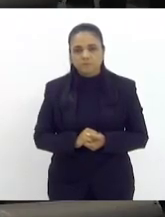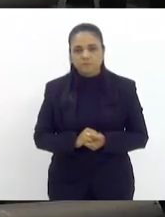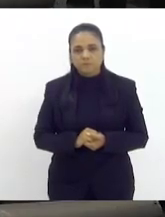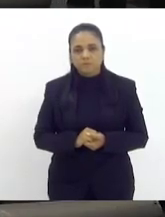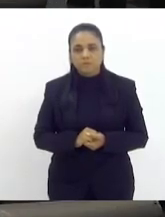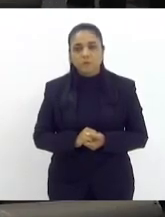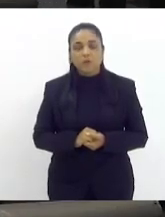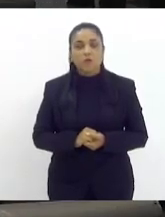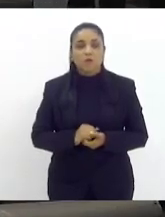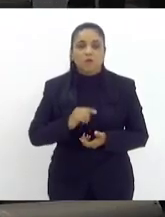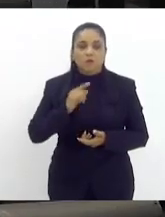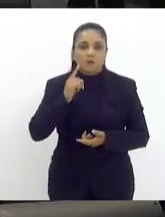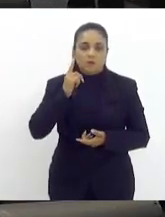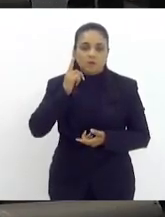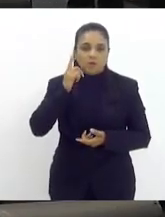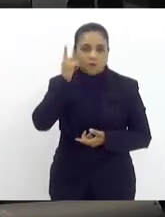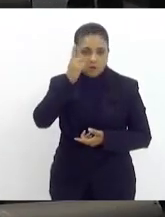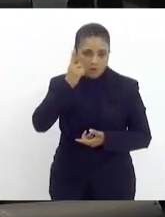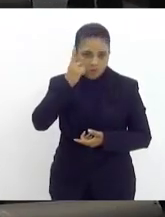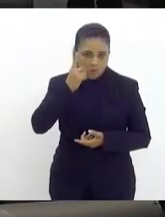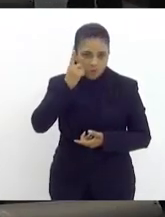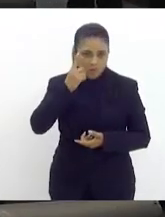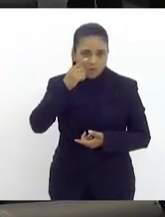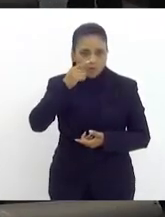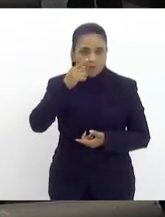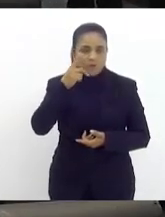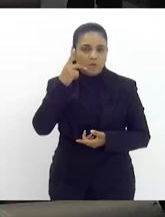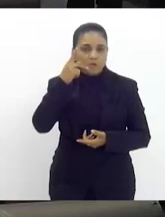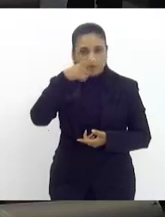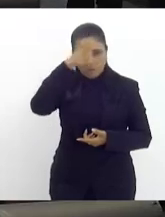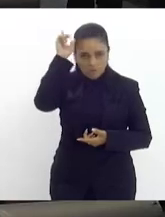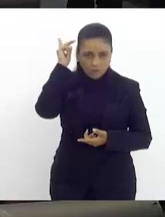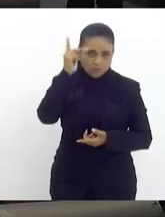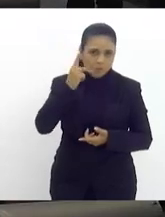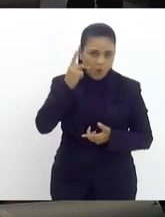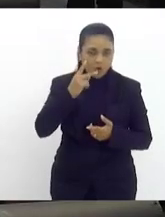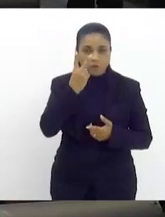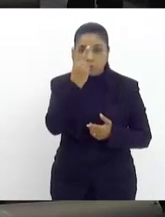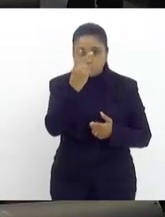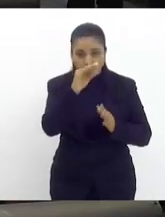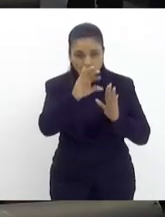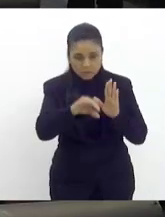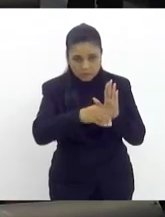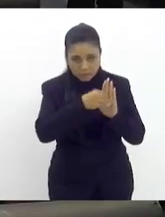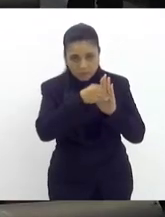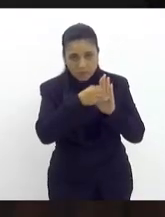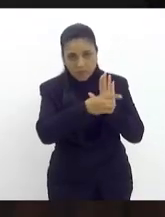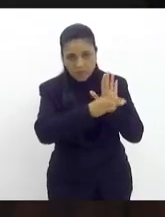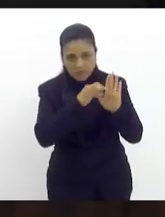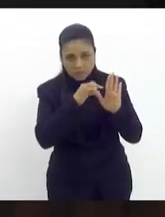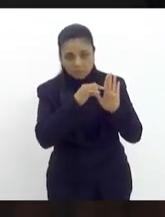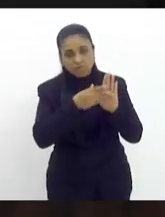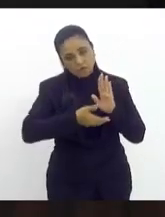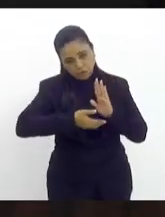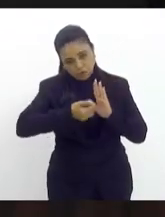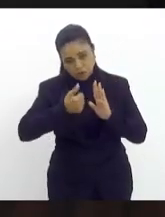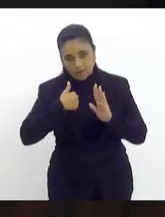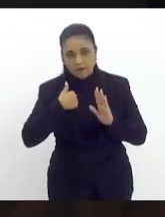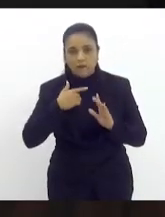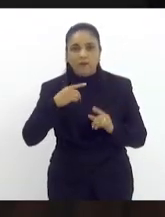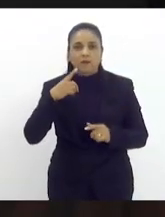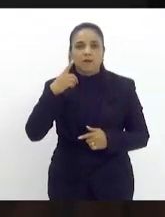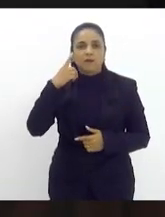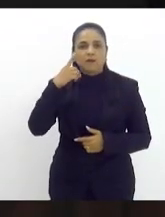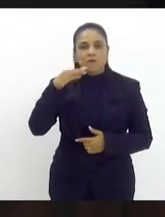Luiz Paulo, Vossa Excelência mesmo. Sim, a minha são duas emendas que eu vou retirá-las. Deputado Jorge Felipe Neto, deputado